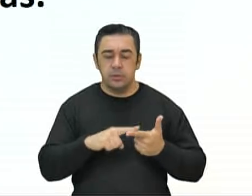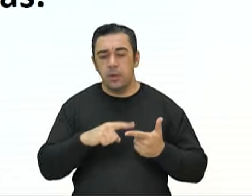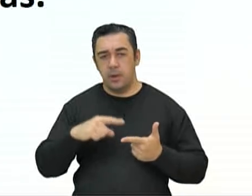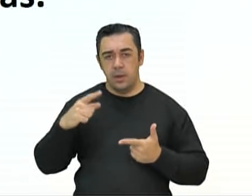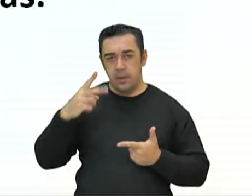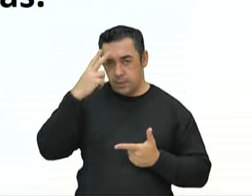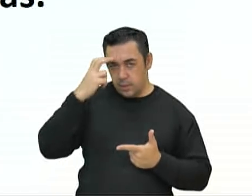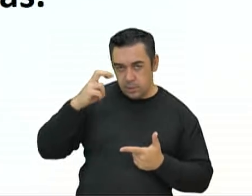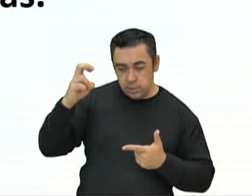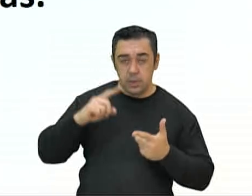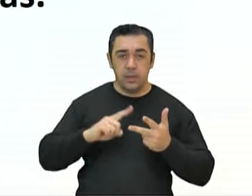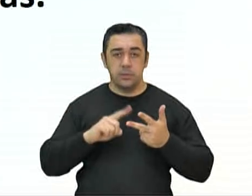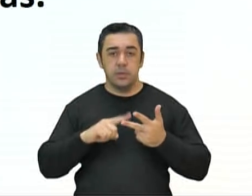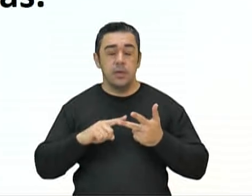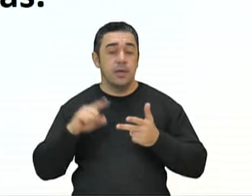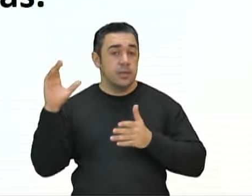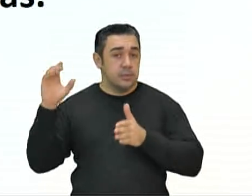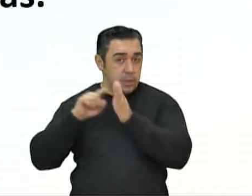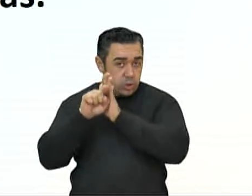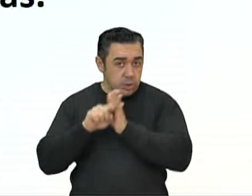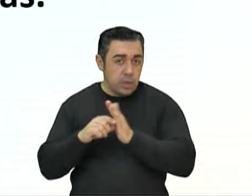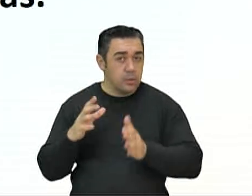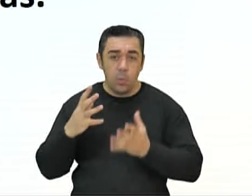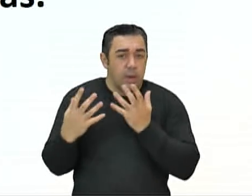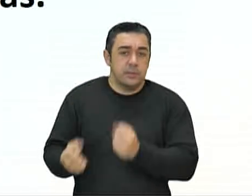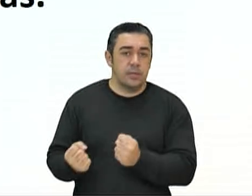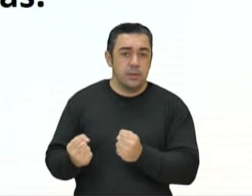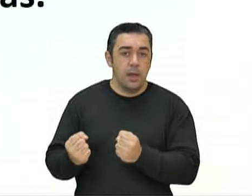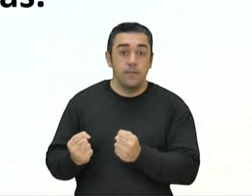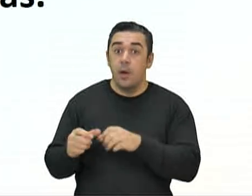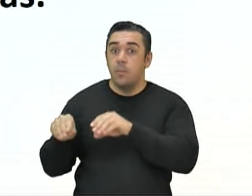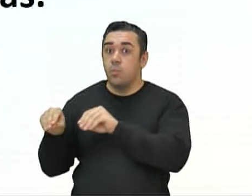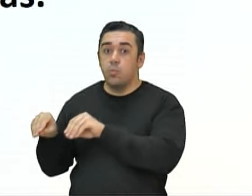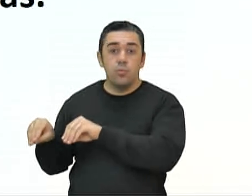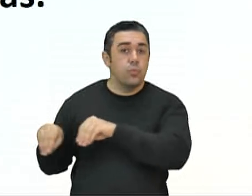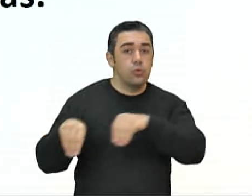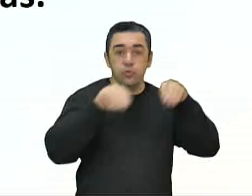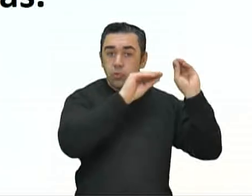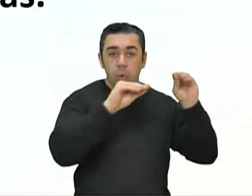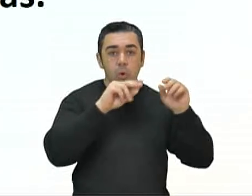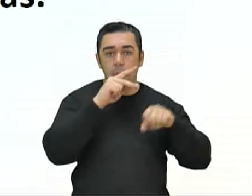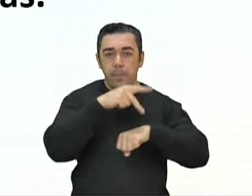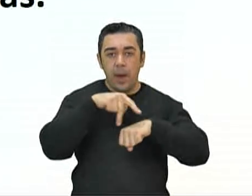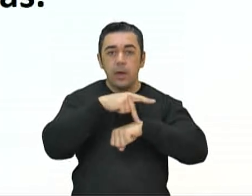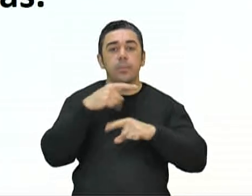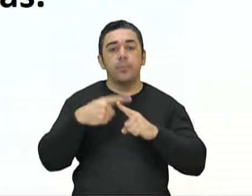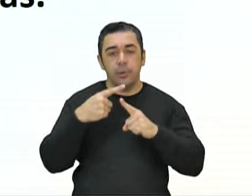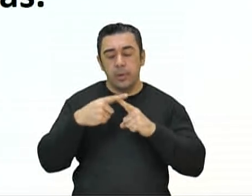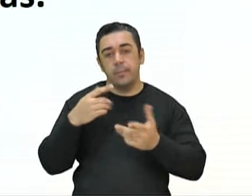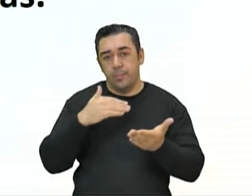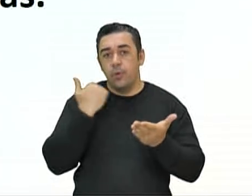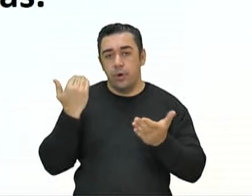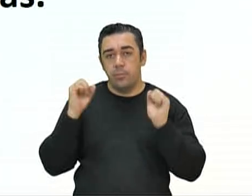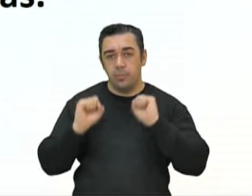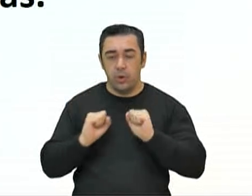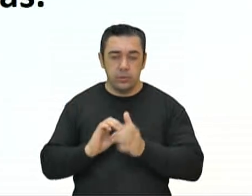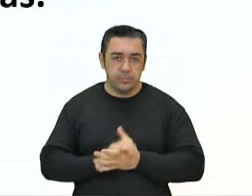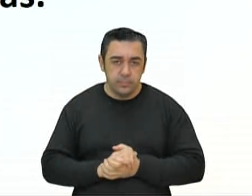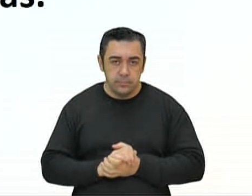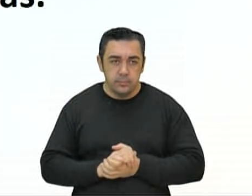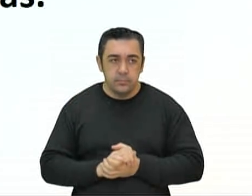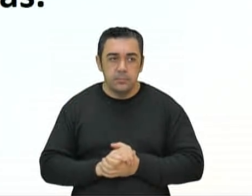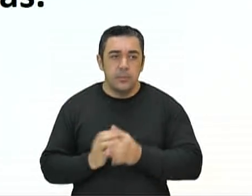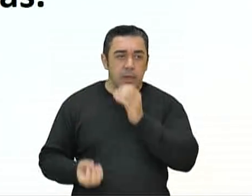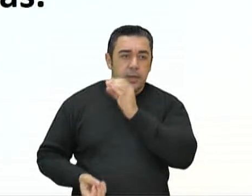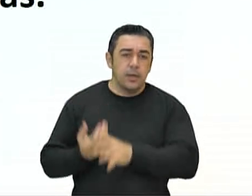que discordassem das ideias deixaram o país para não serem mortos, perseguidos. Houve a criação